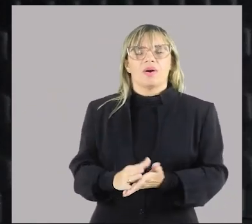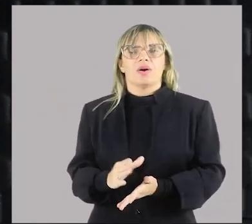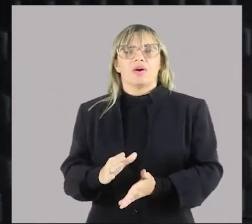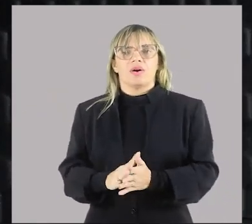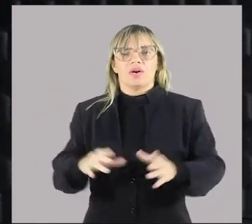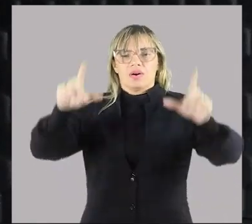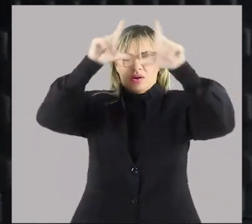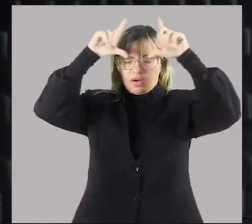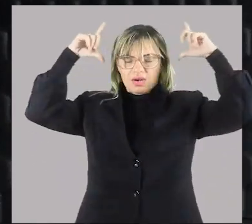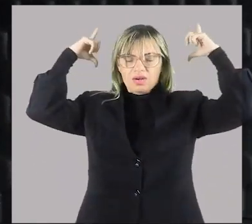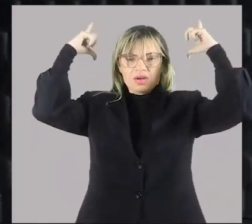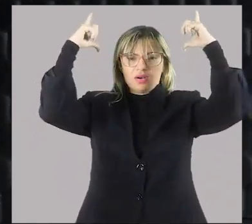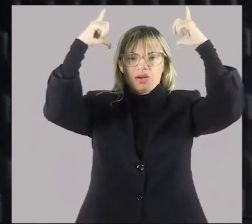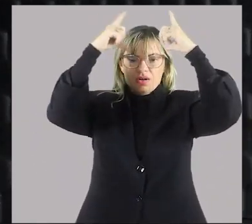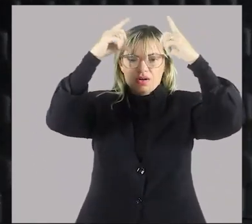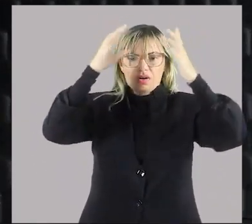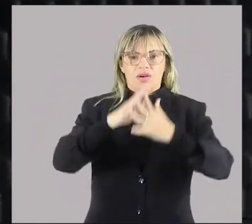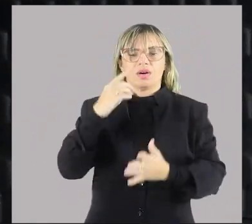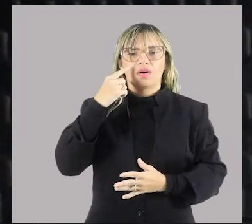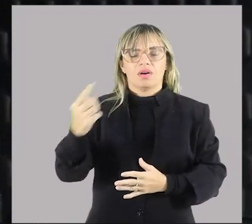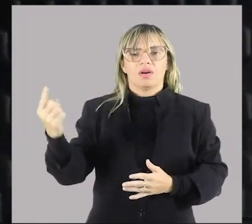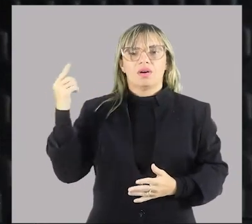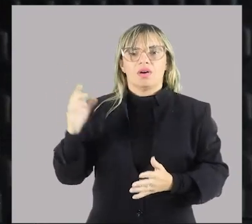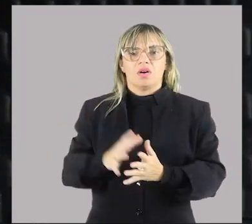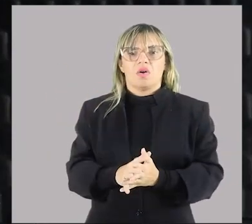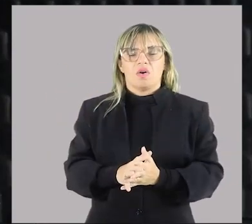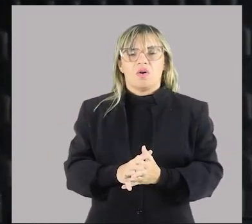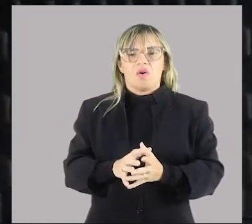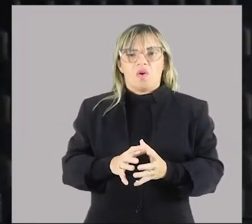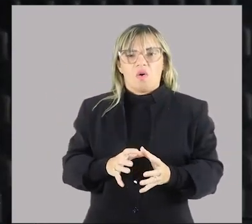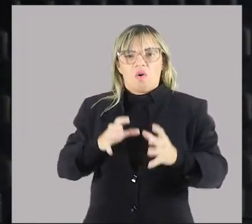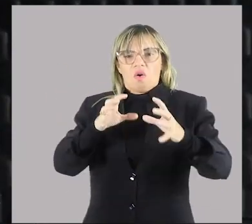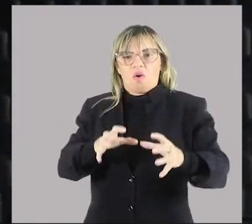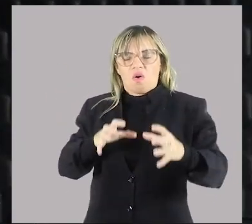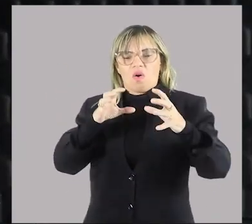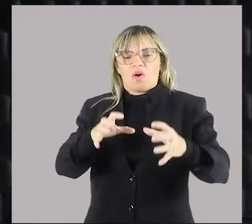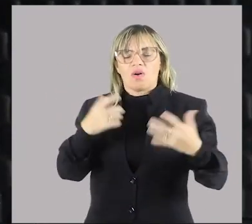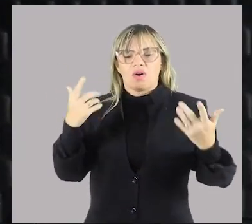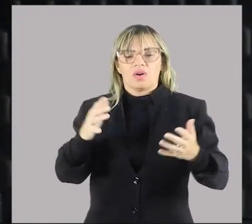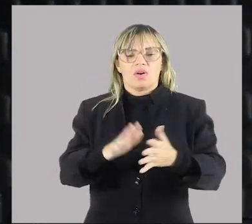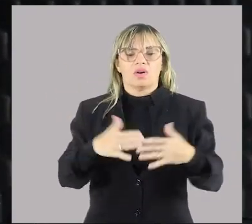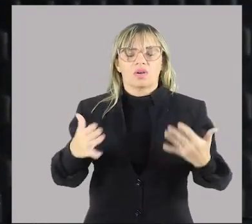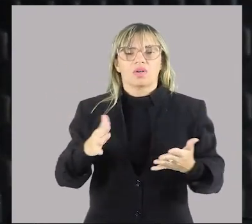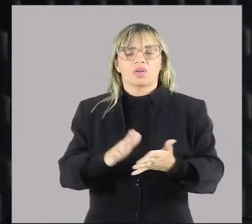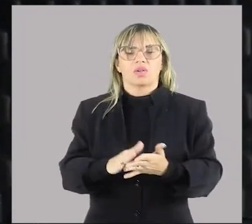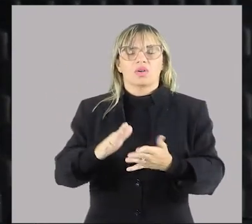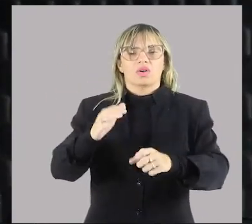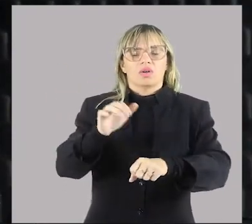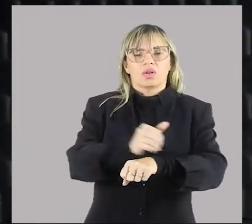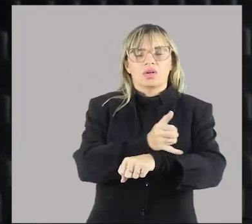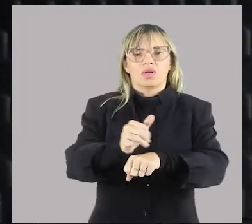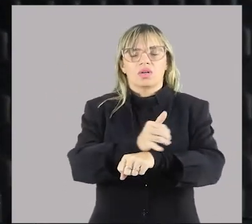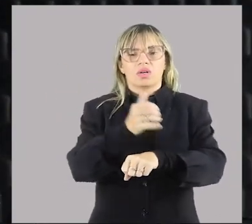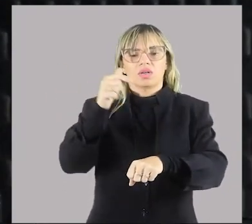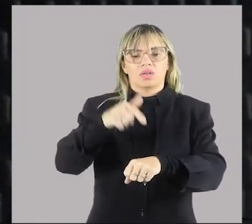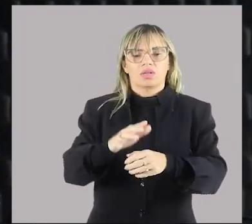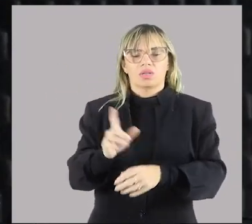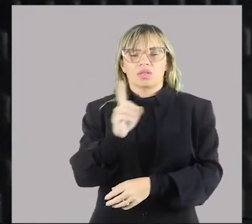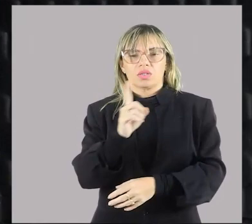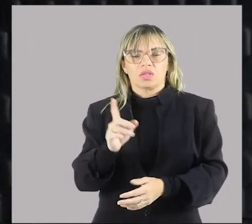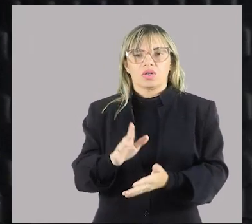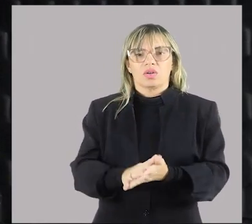Nordeste. A coluna que usou como estratégia não enfrentar as tropas do governo, como uma forma de